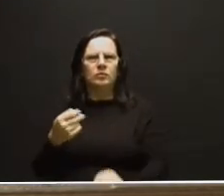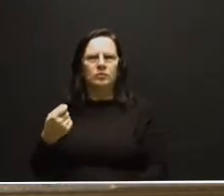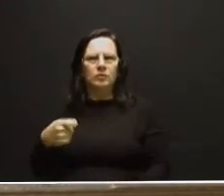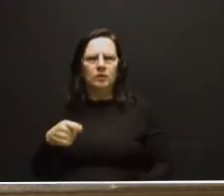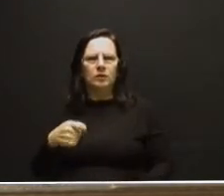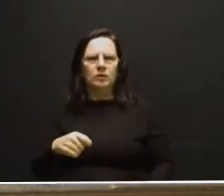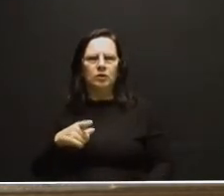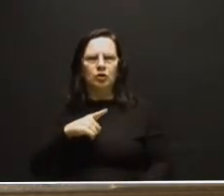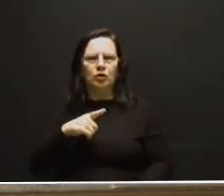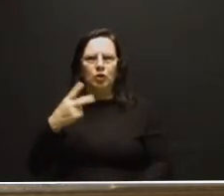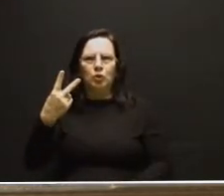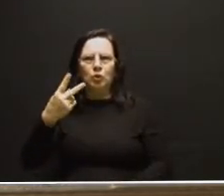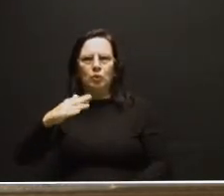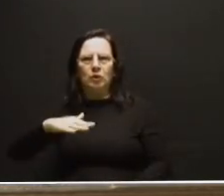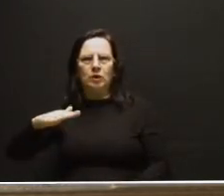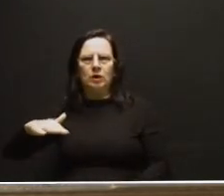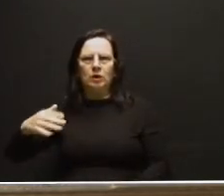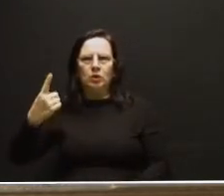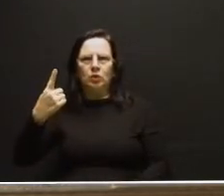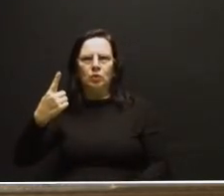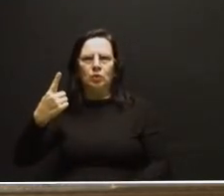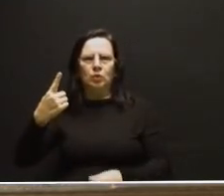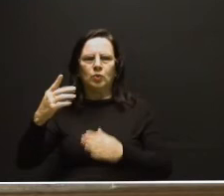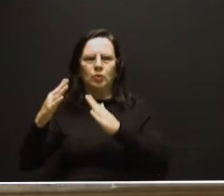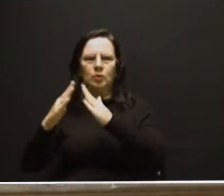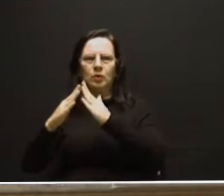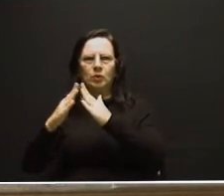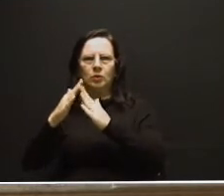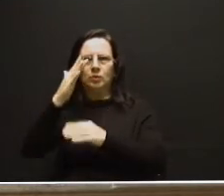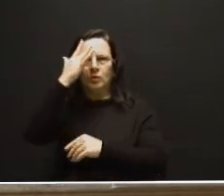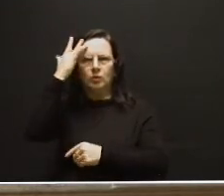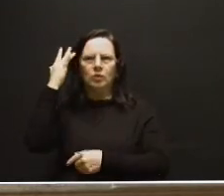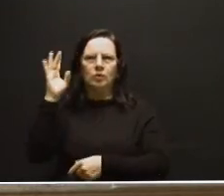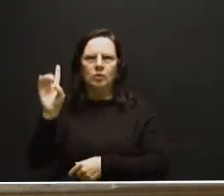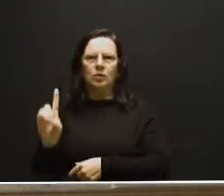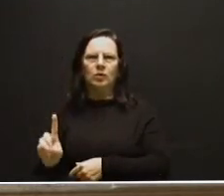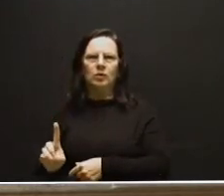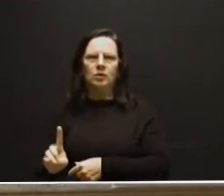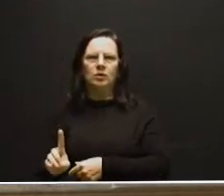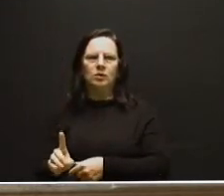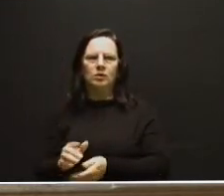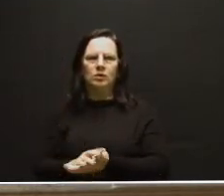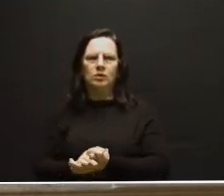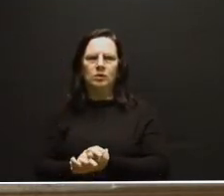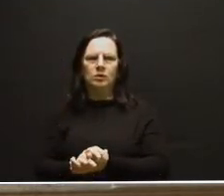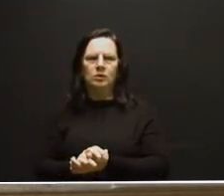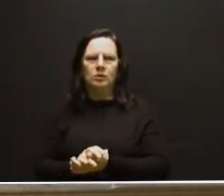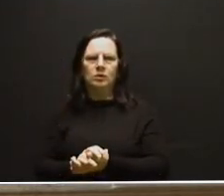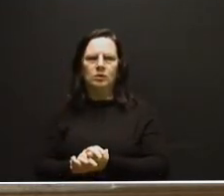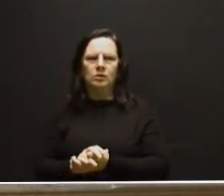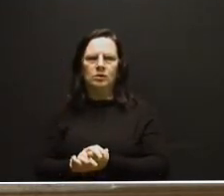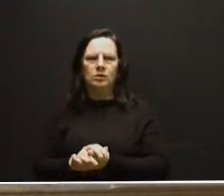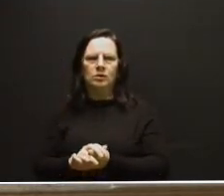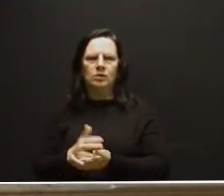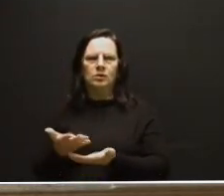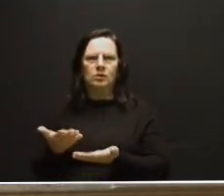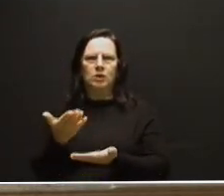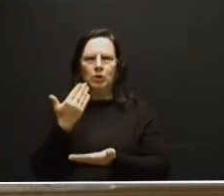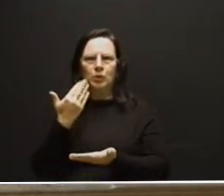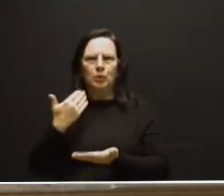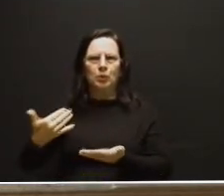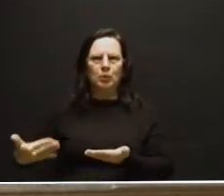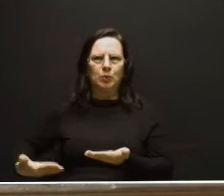tinha uma duas crianças em uma única casa com deficiência estava elemento se alimentando pela barriga que dali